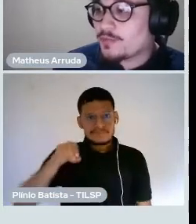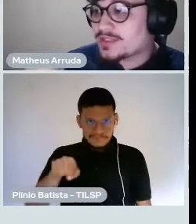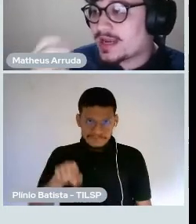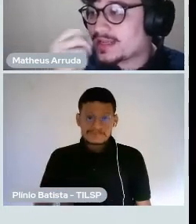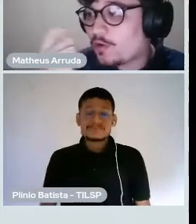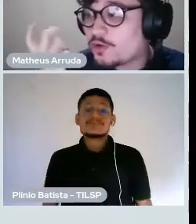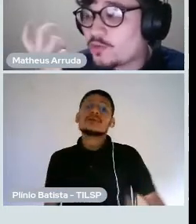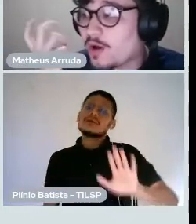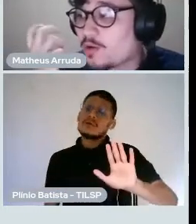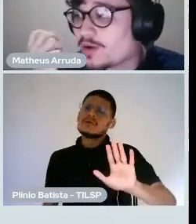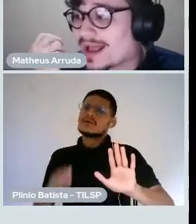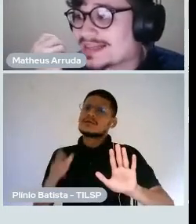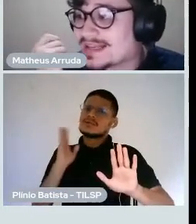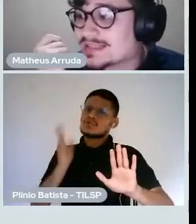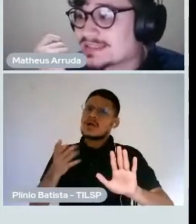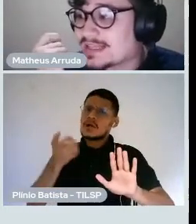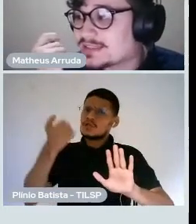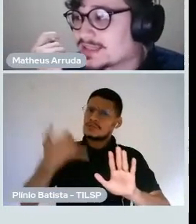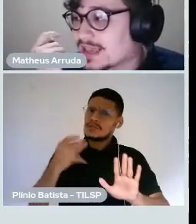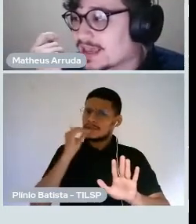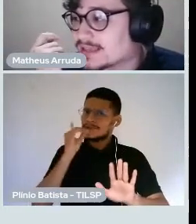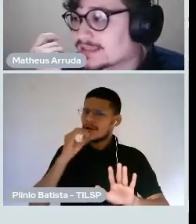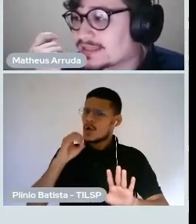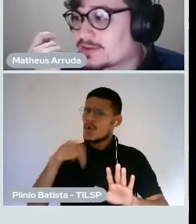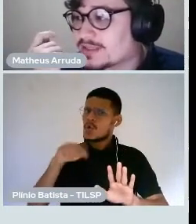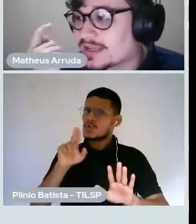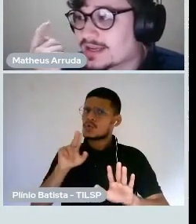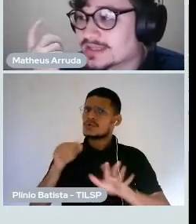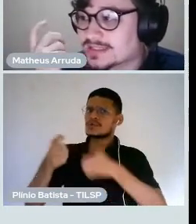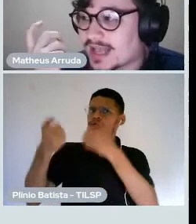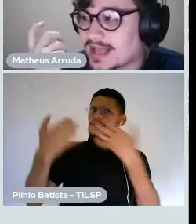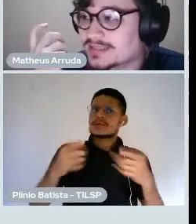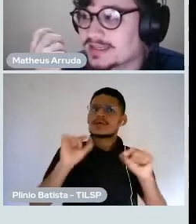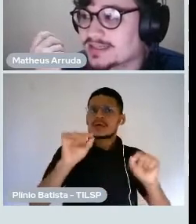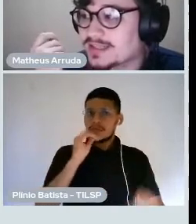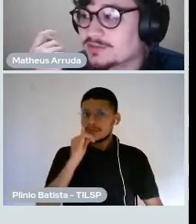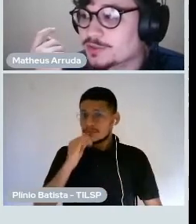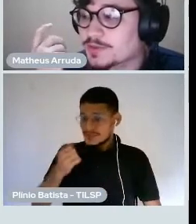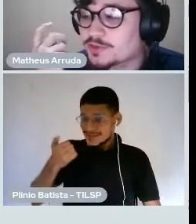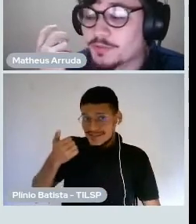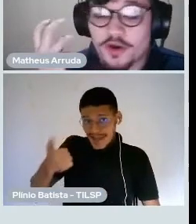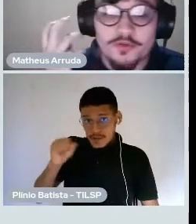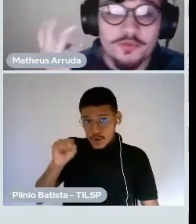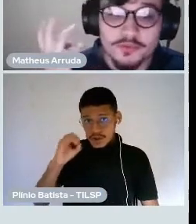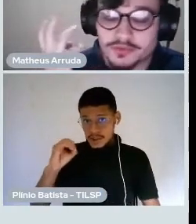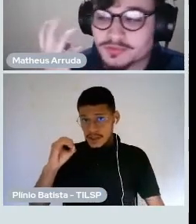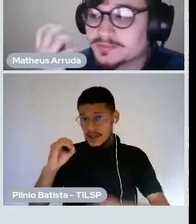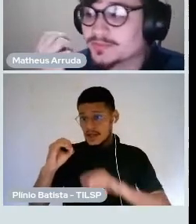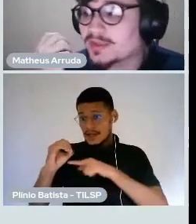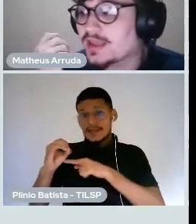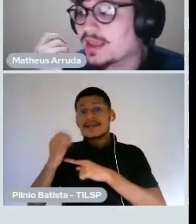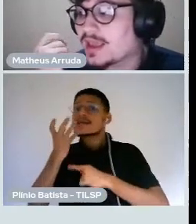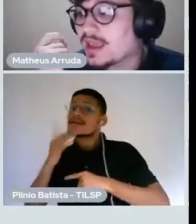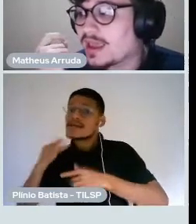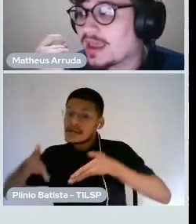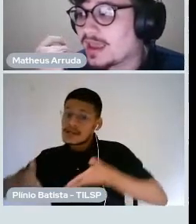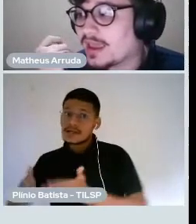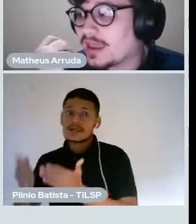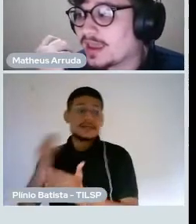E aí, como diz ali, de acordo com a ONU, a cada 180 crianças nascem e 102 pessoas morrem no mundo.